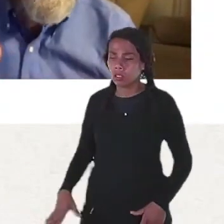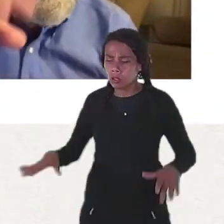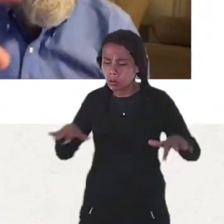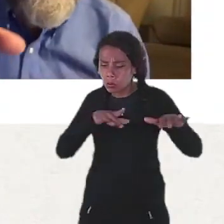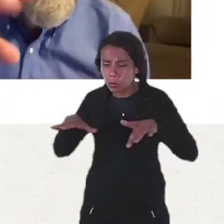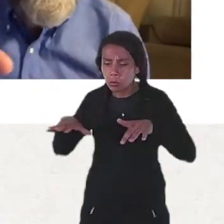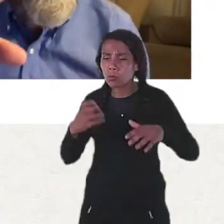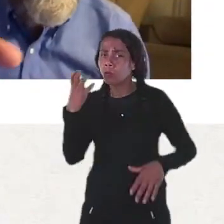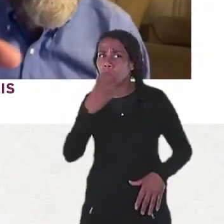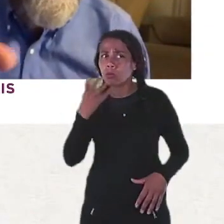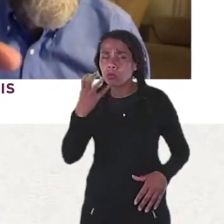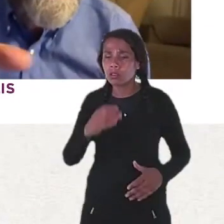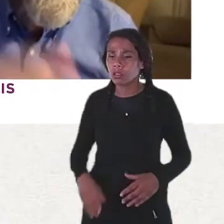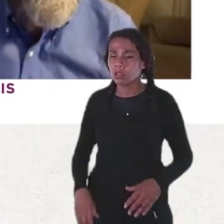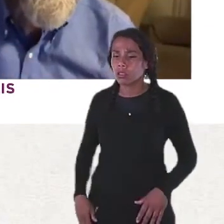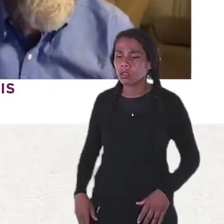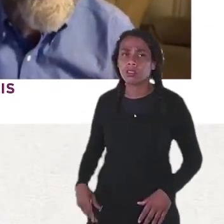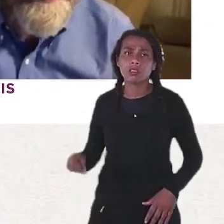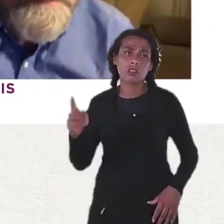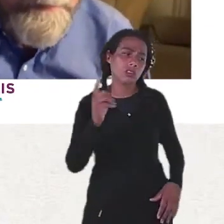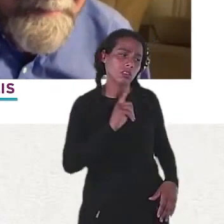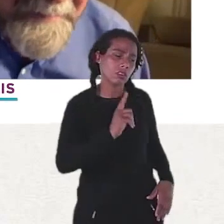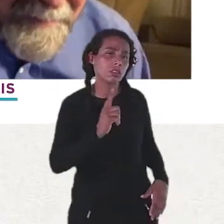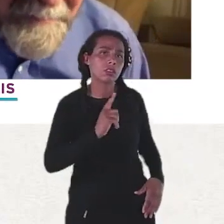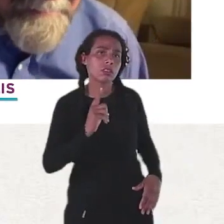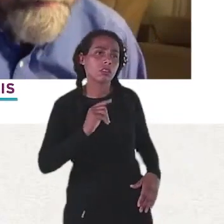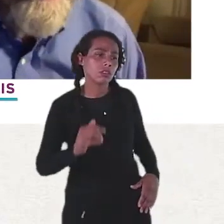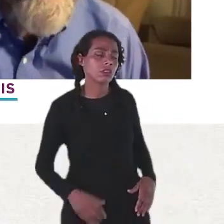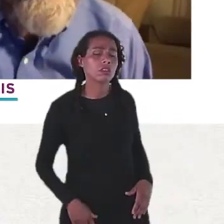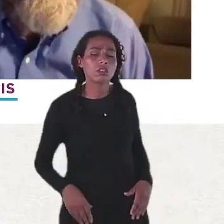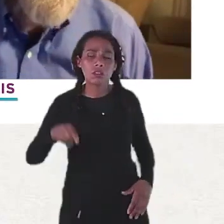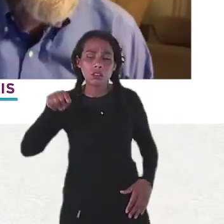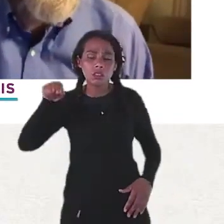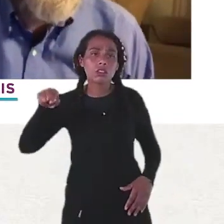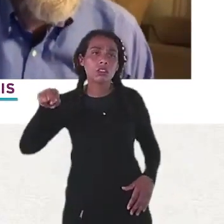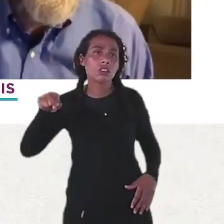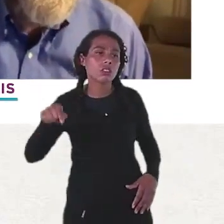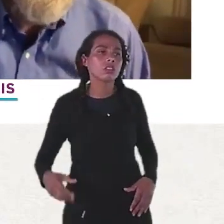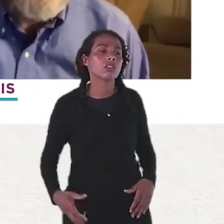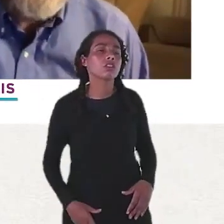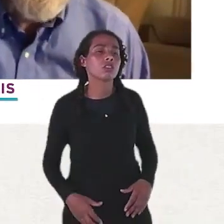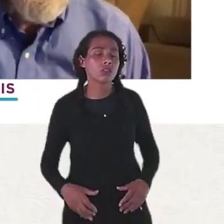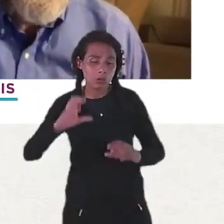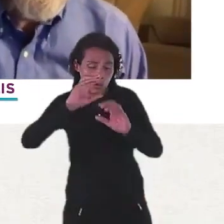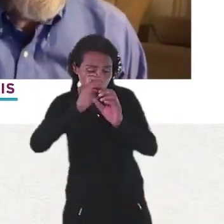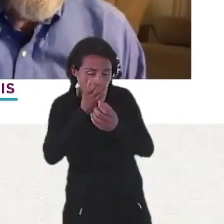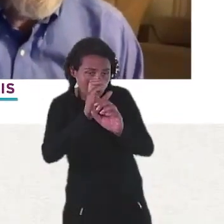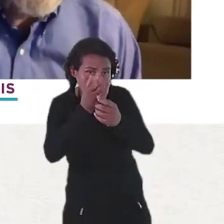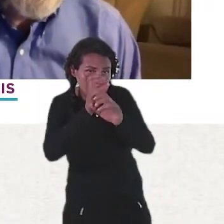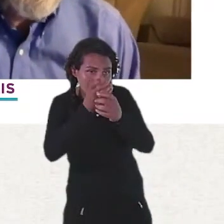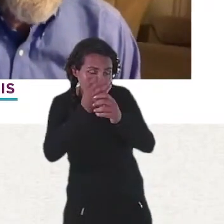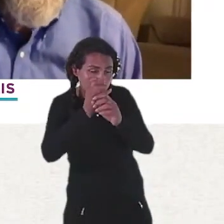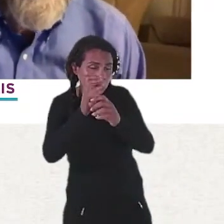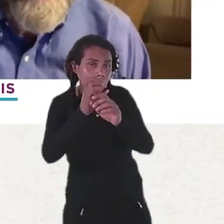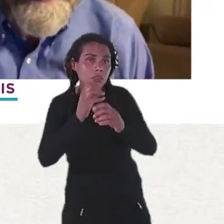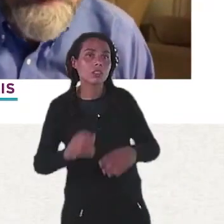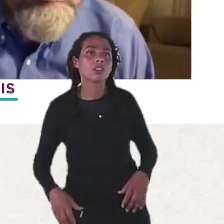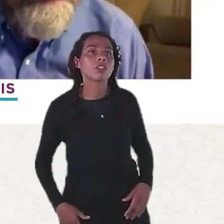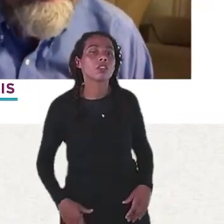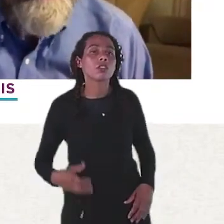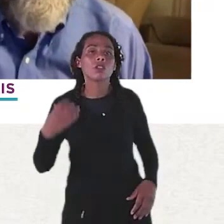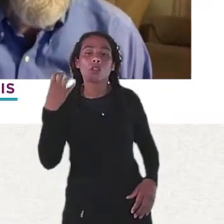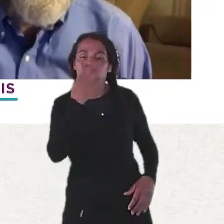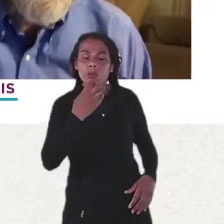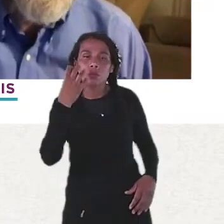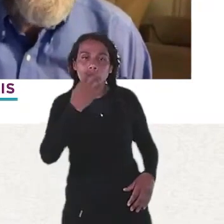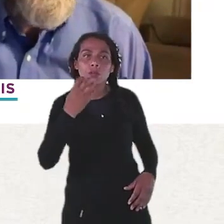levava o estéreo dele lá e punha numas caixas acústicas que ele tinha no laboratório. Legal. As pessoas não sabem que laboratório